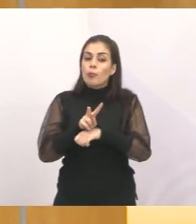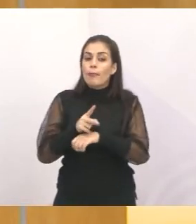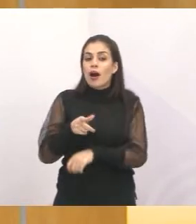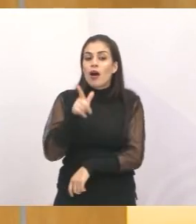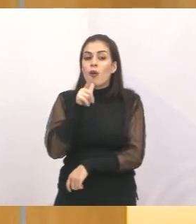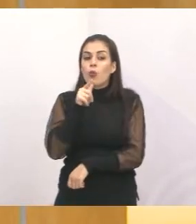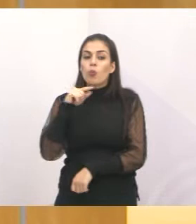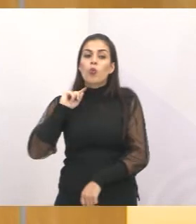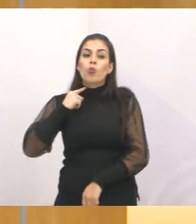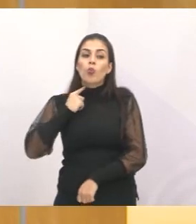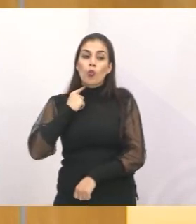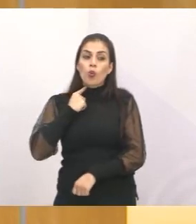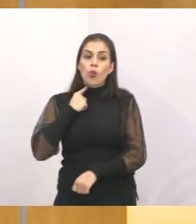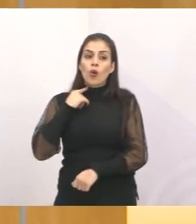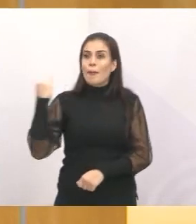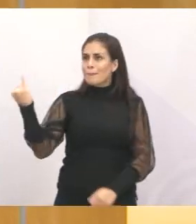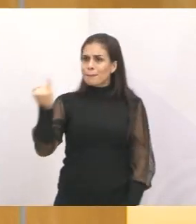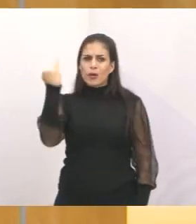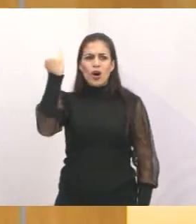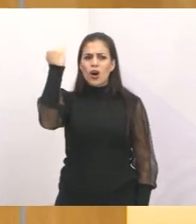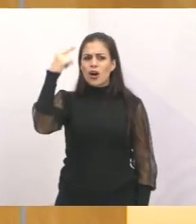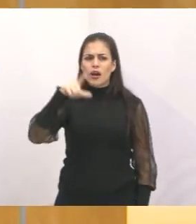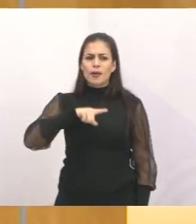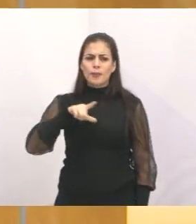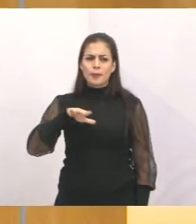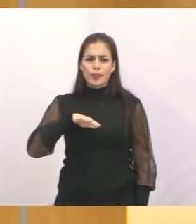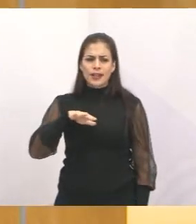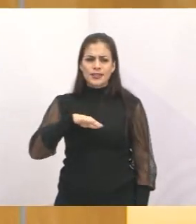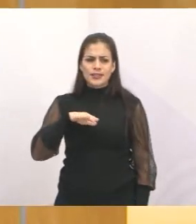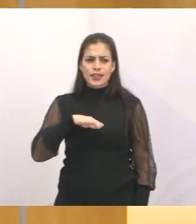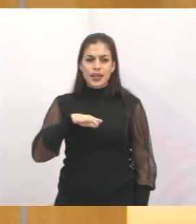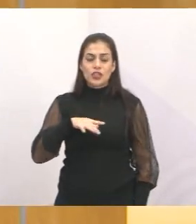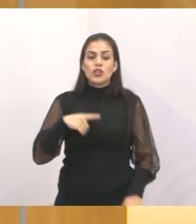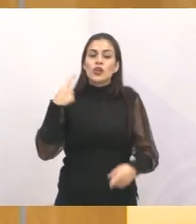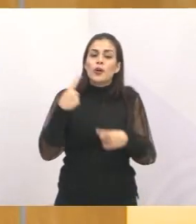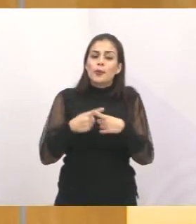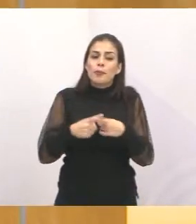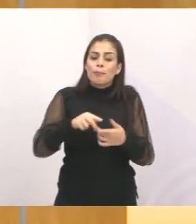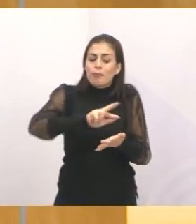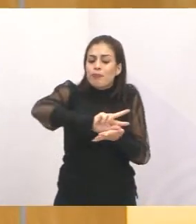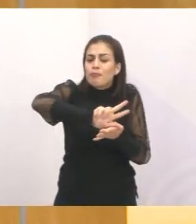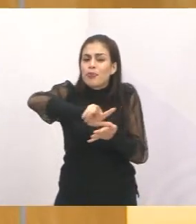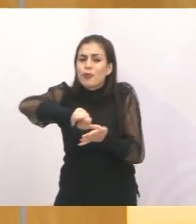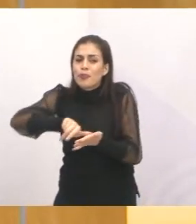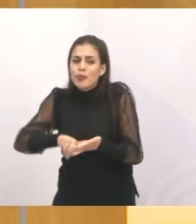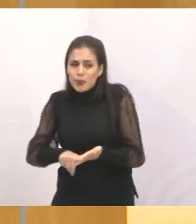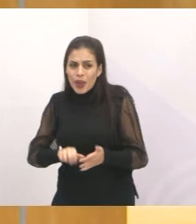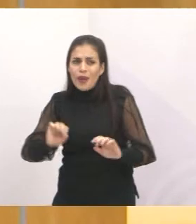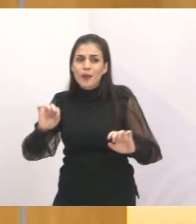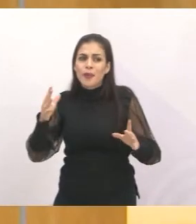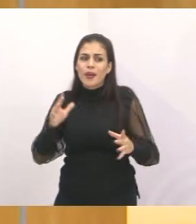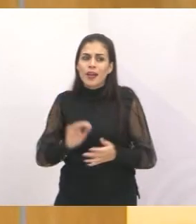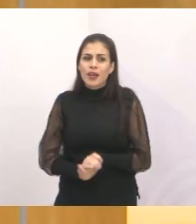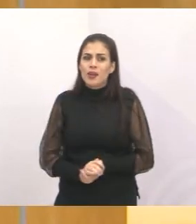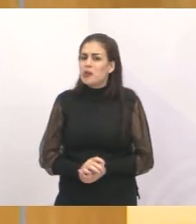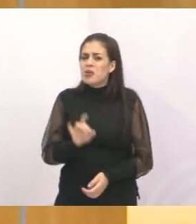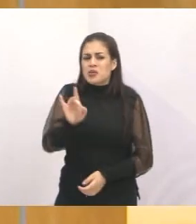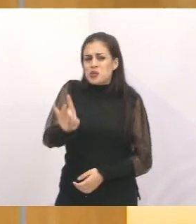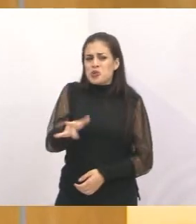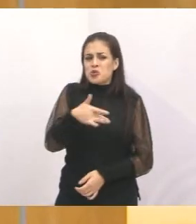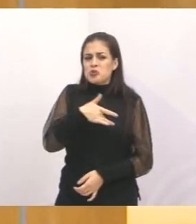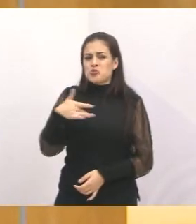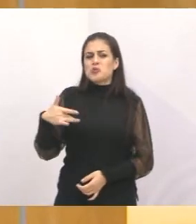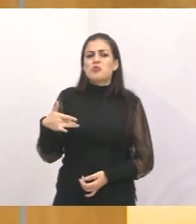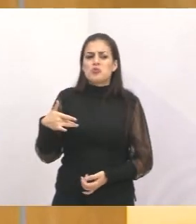coisa importantíssima para a cidade, né? Que tem vários reflexos, não é só na saúde, conforme o Hernandes já